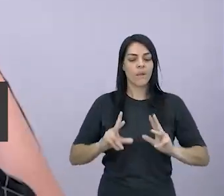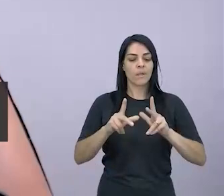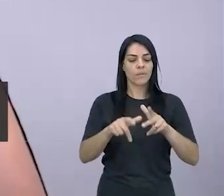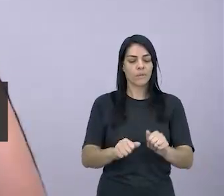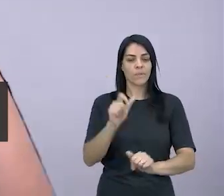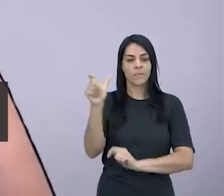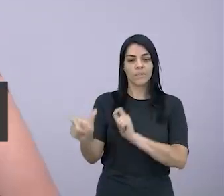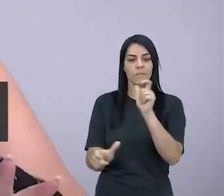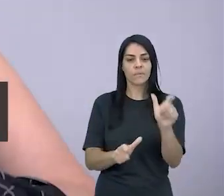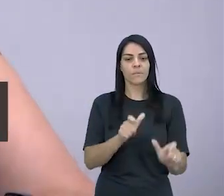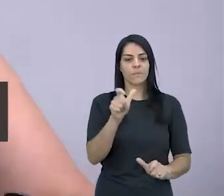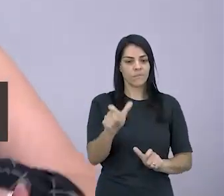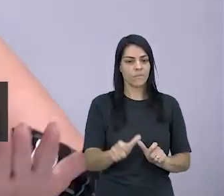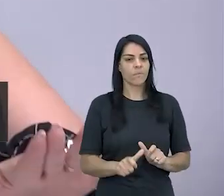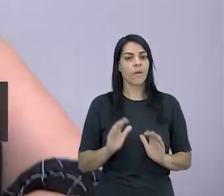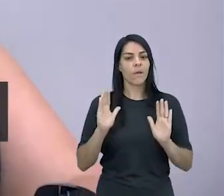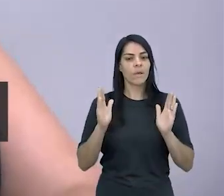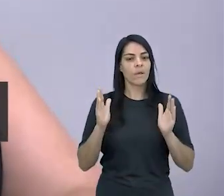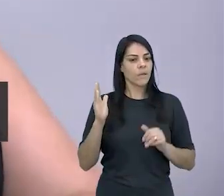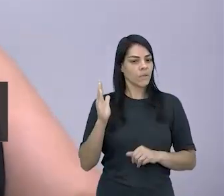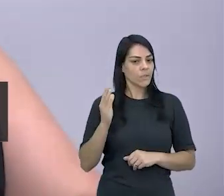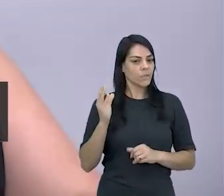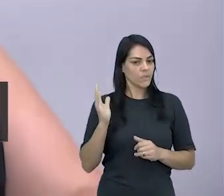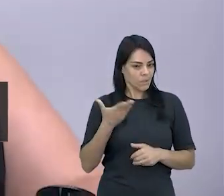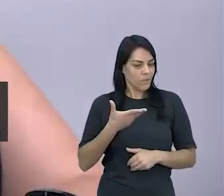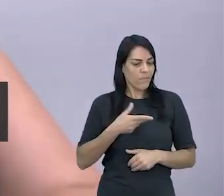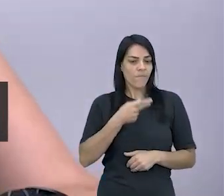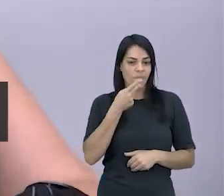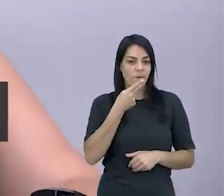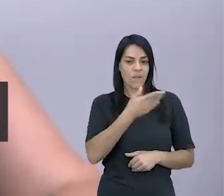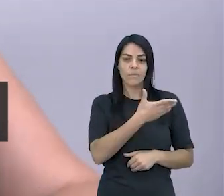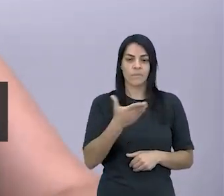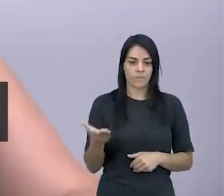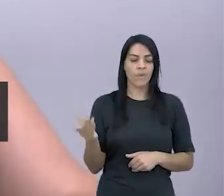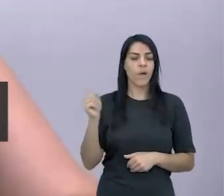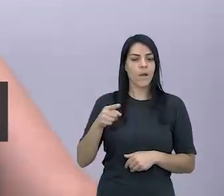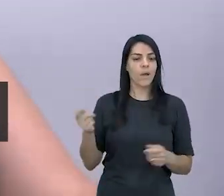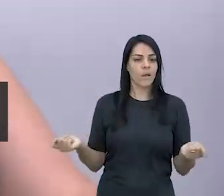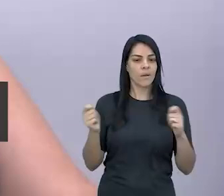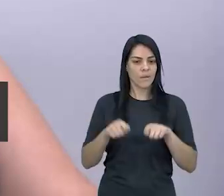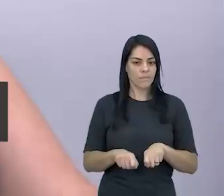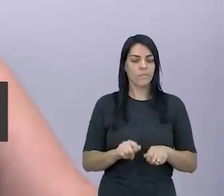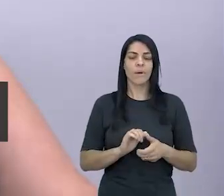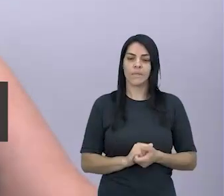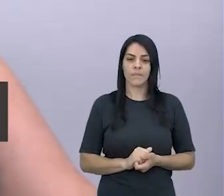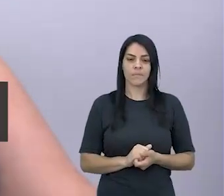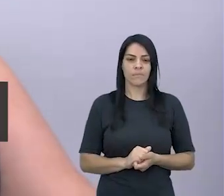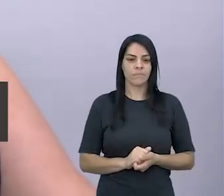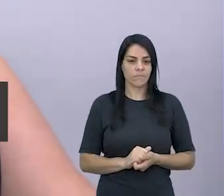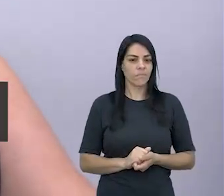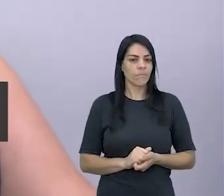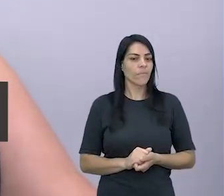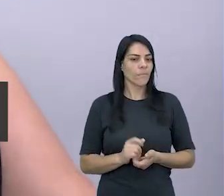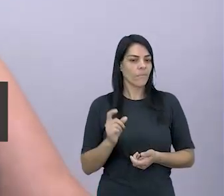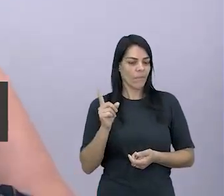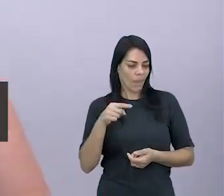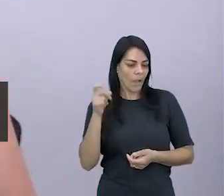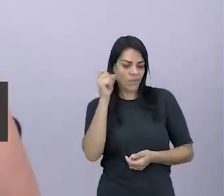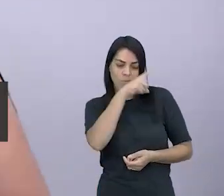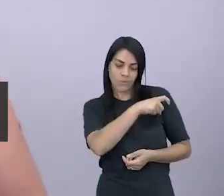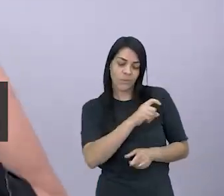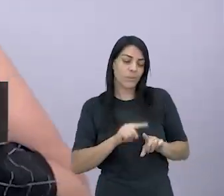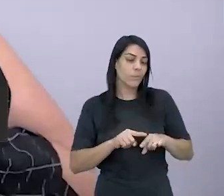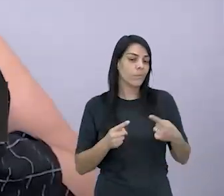Então, a gente só está falando para vocês que é possível, né? No começo, como a Tânia falou, dá um pouquinho de trabalho, sim,